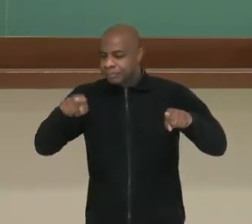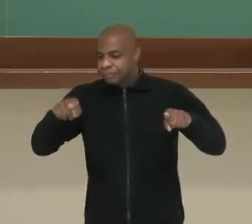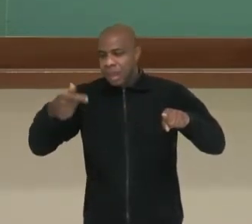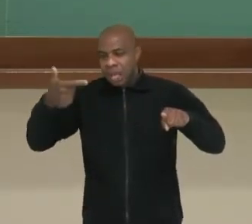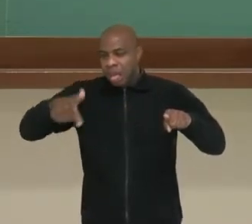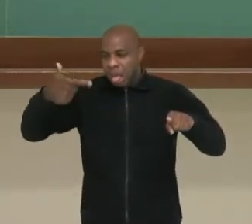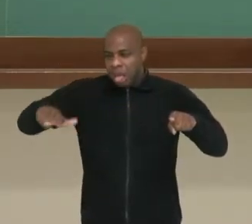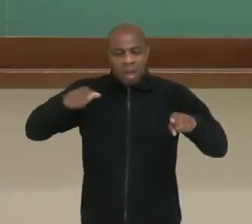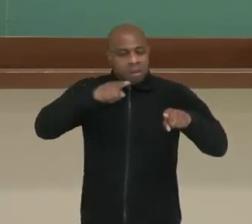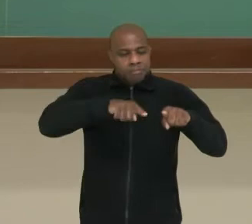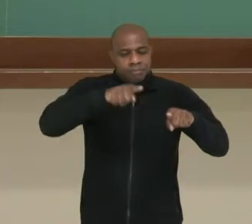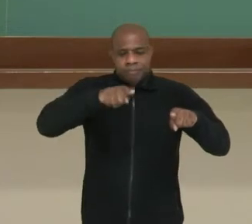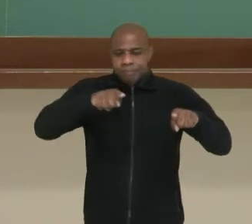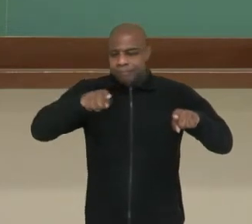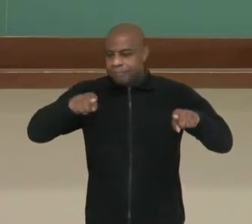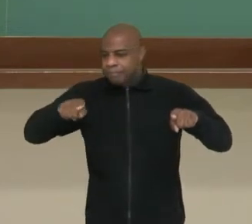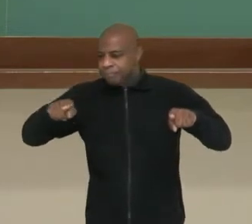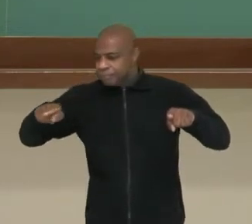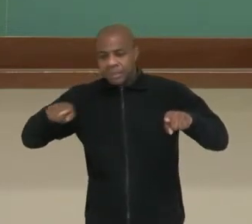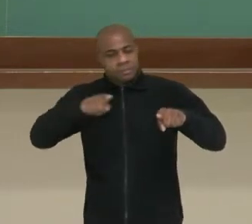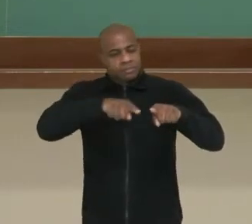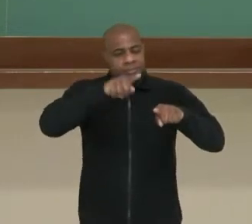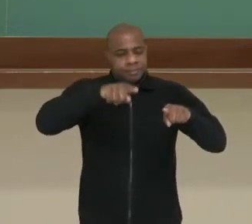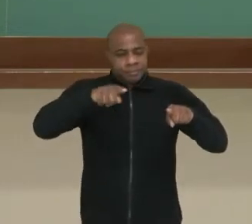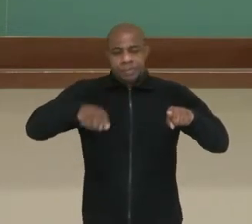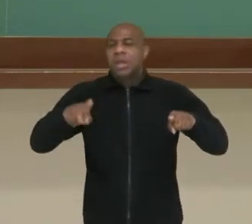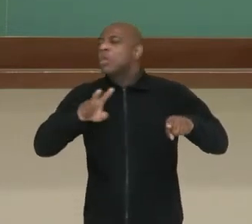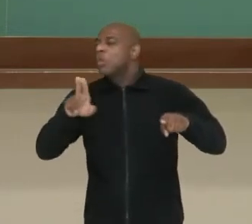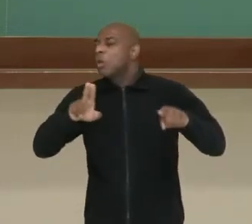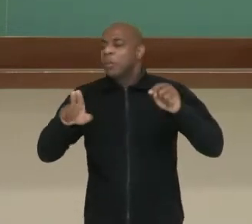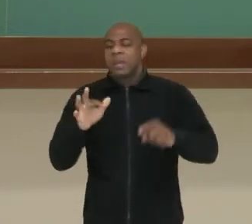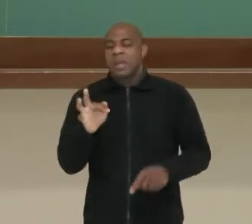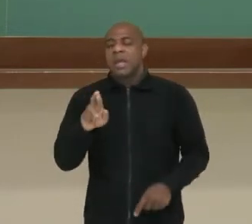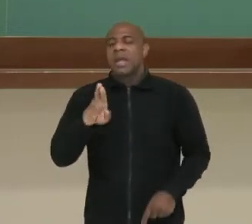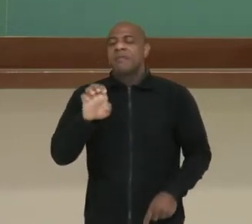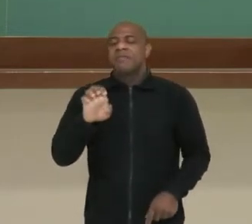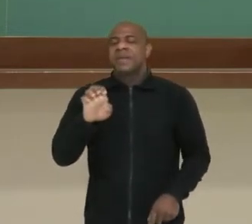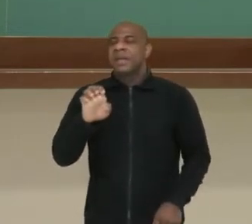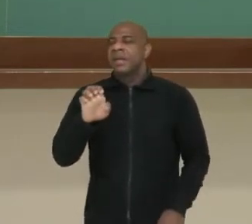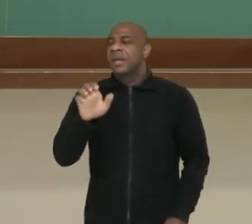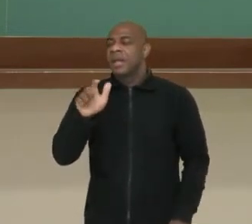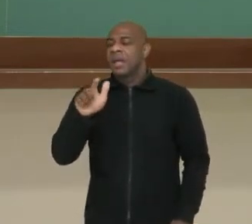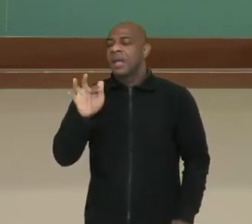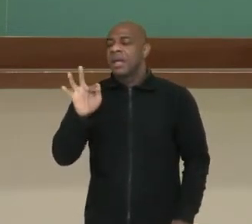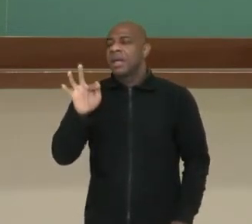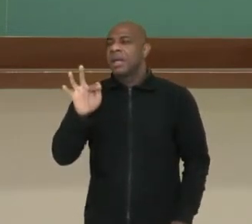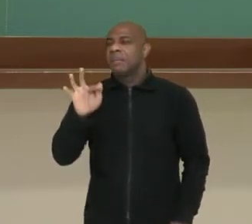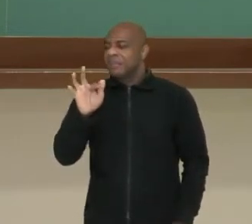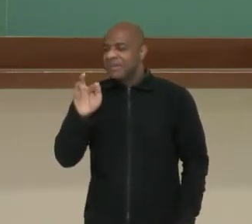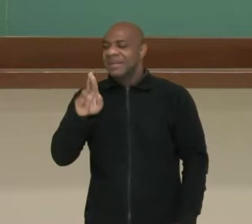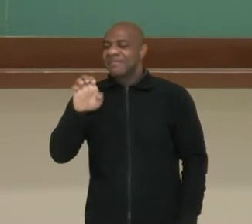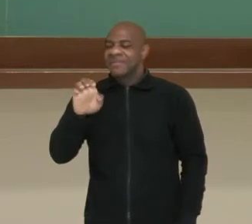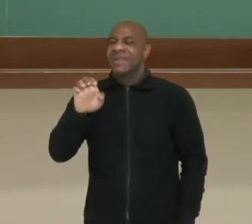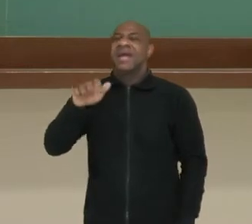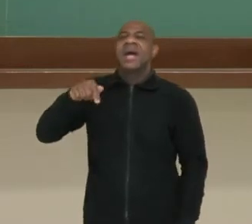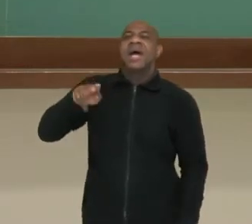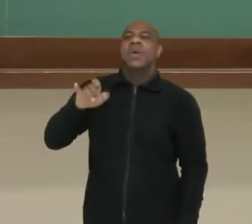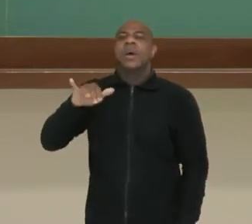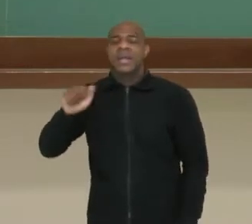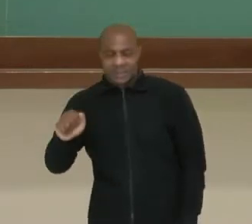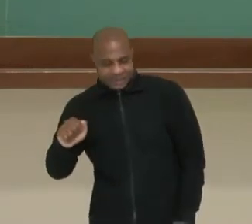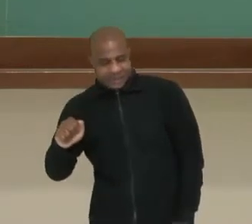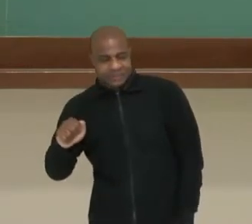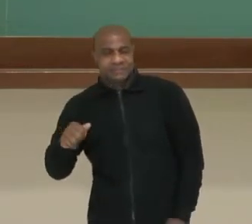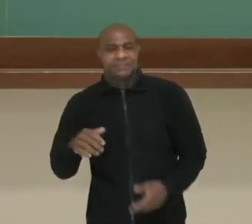oscila por intervalo de tempo é o que nós chamamos de frequência. Vale destacar que a frequência é medida em hertz.